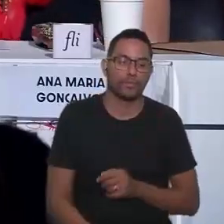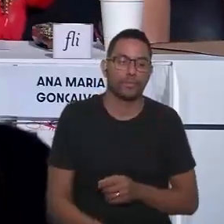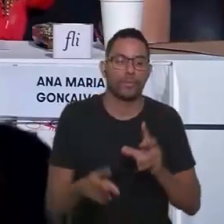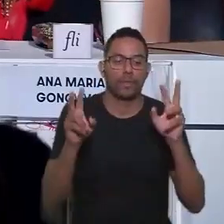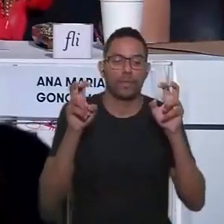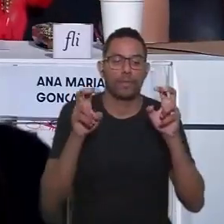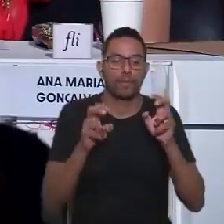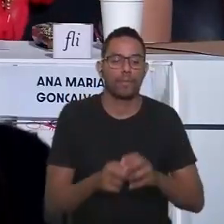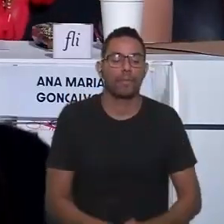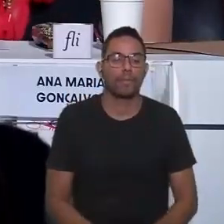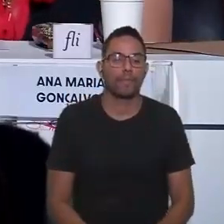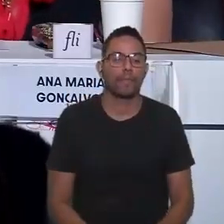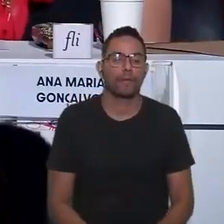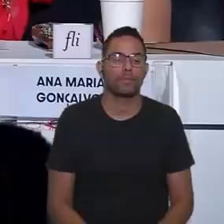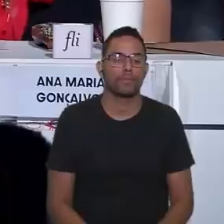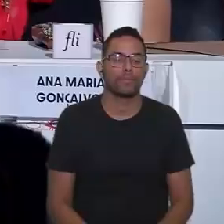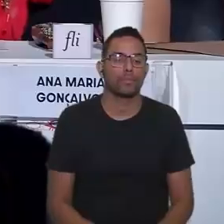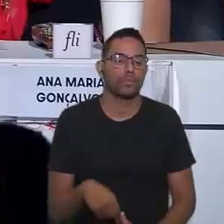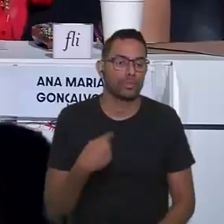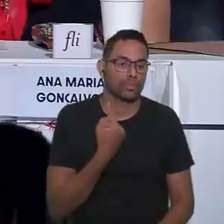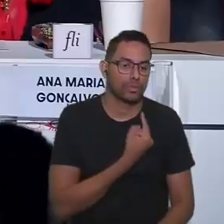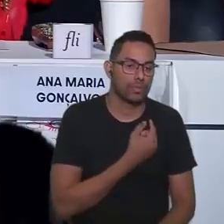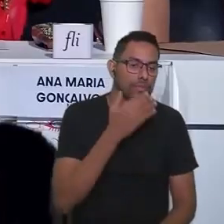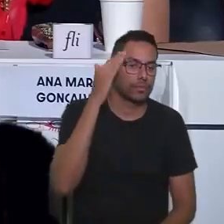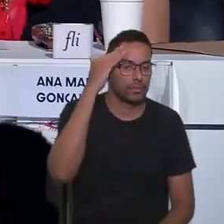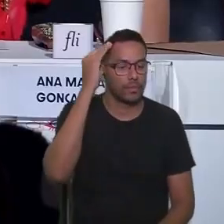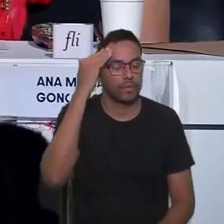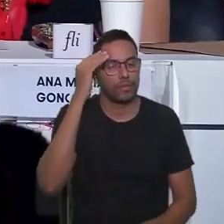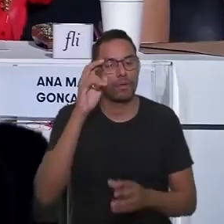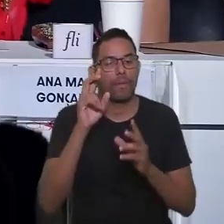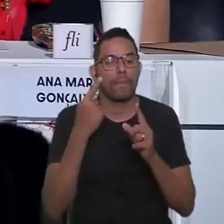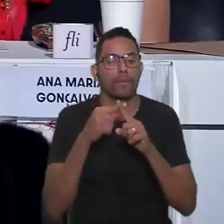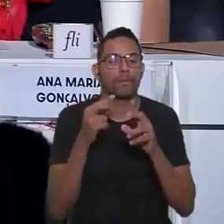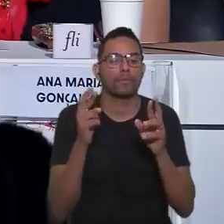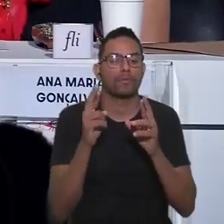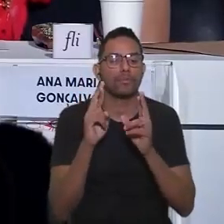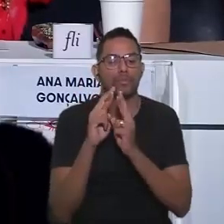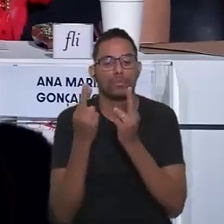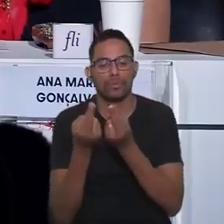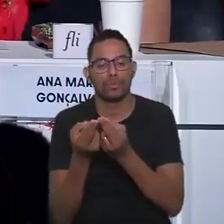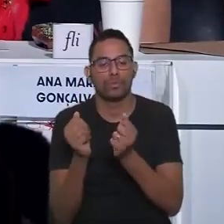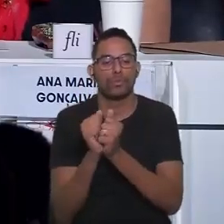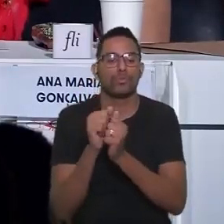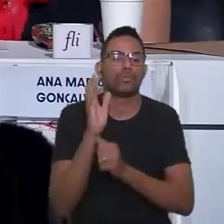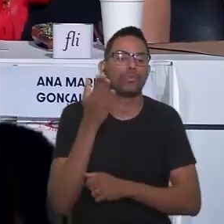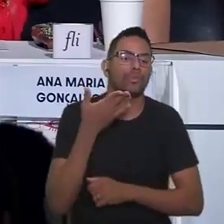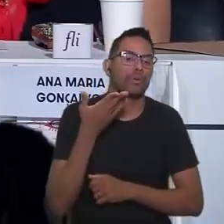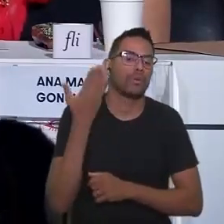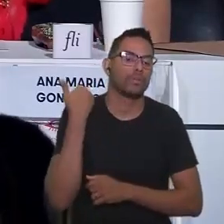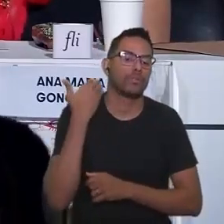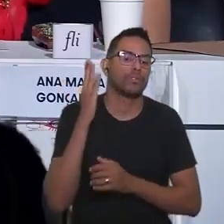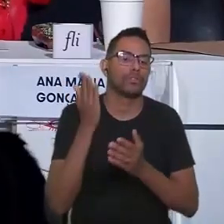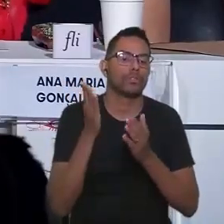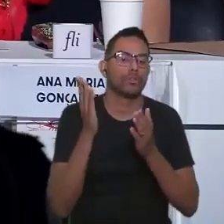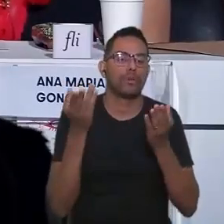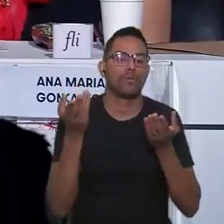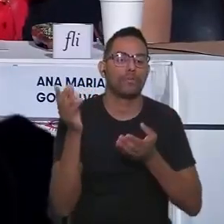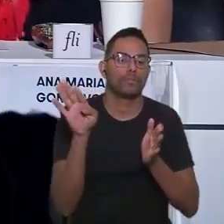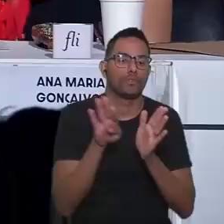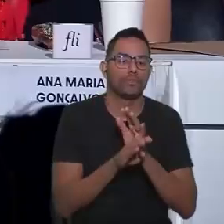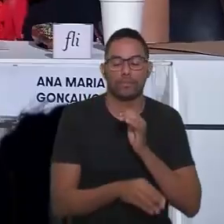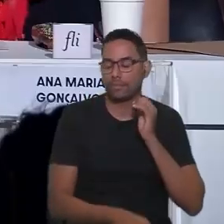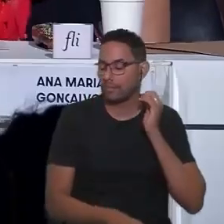Abro aspas. Somos e sabemos porque estamos reunidos com o que já foi e o que virá. Fecho